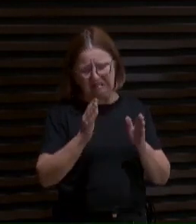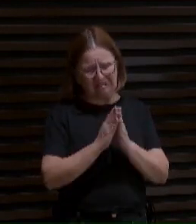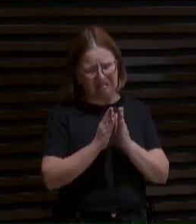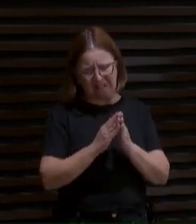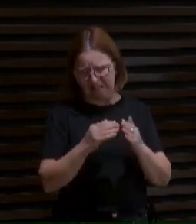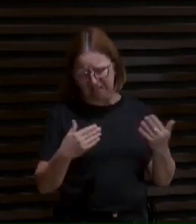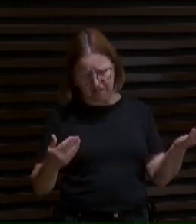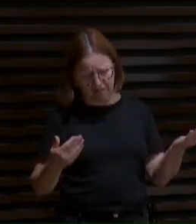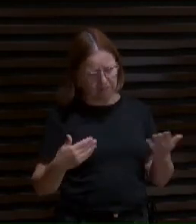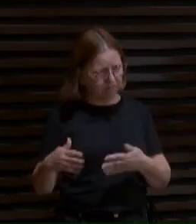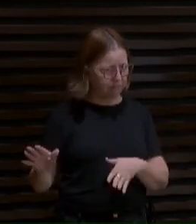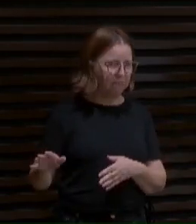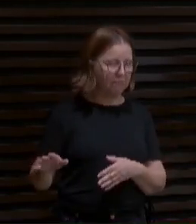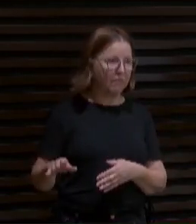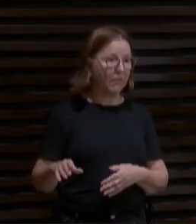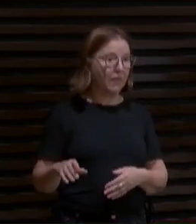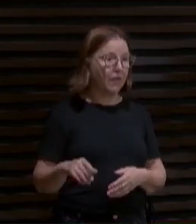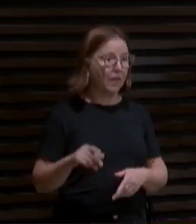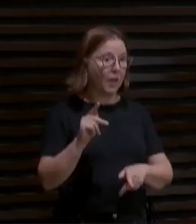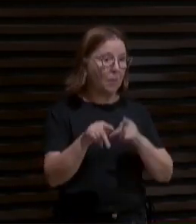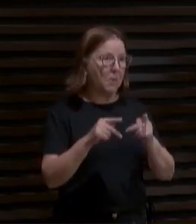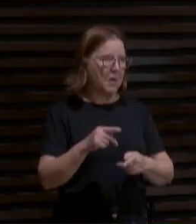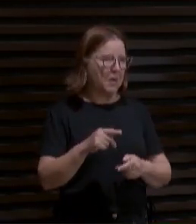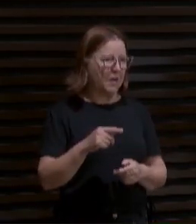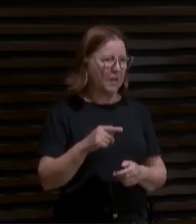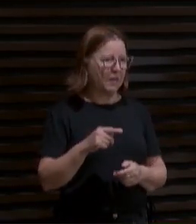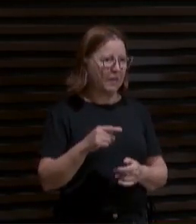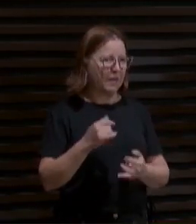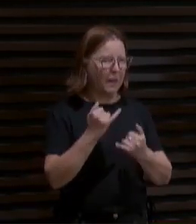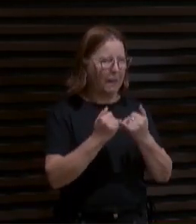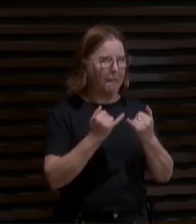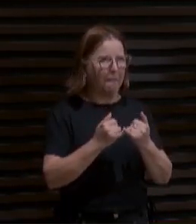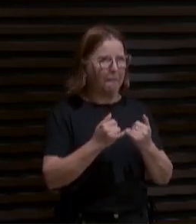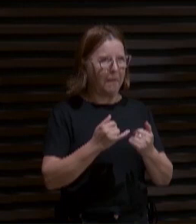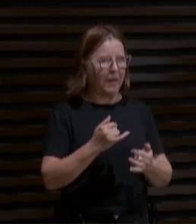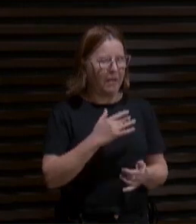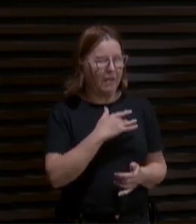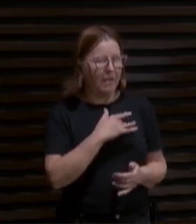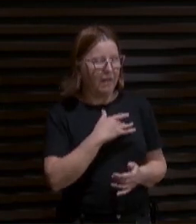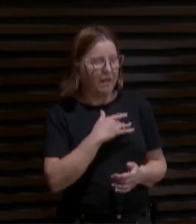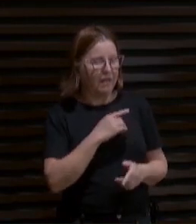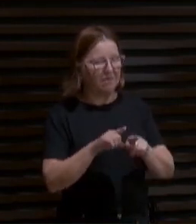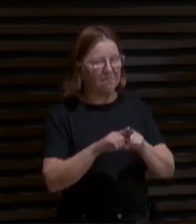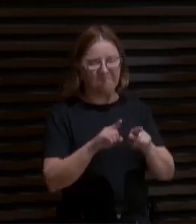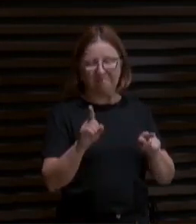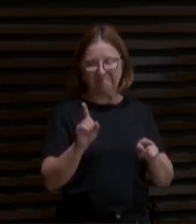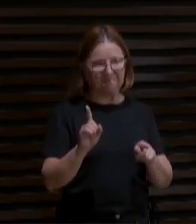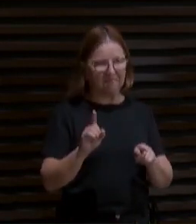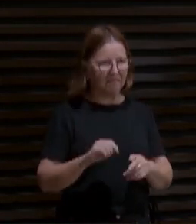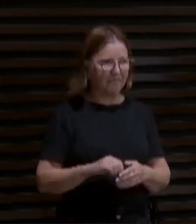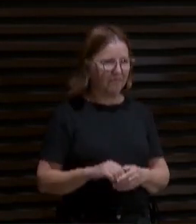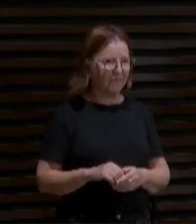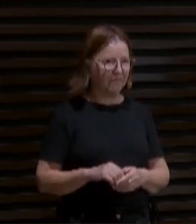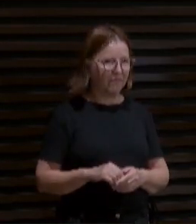Tendo forma de piedade, negando-lhe, entretanto, o poder.